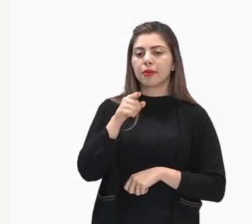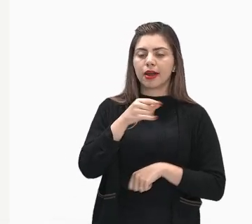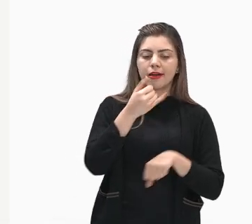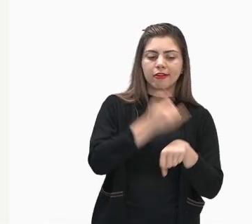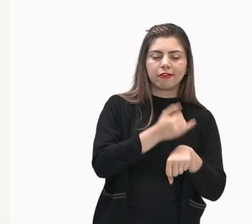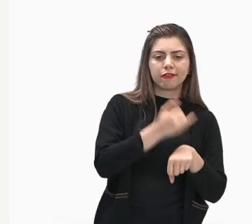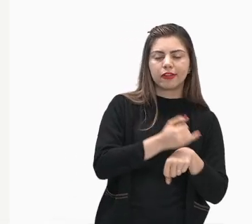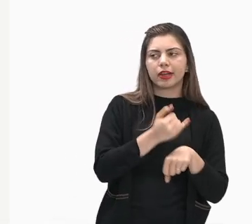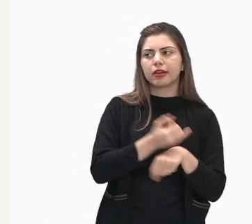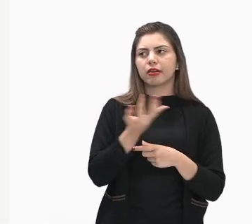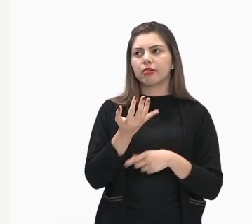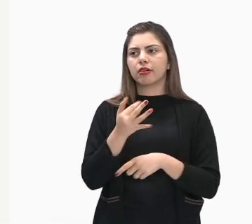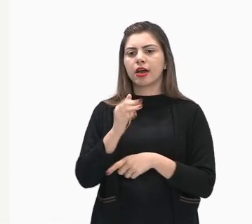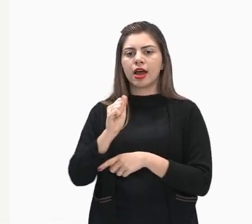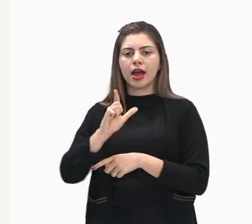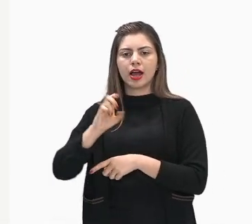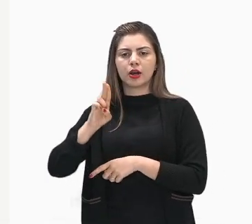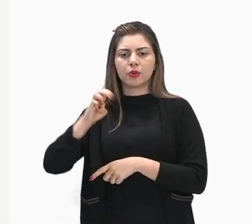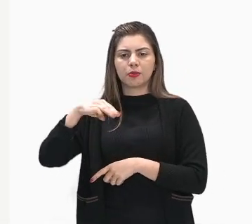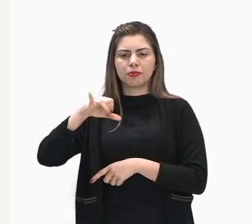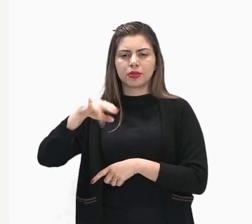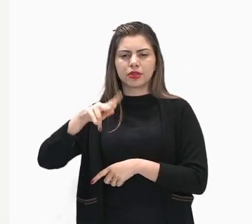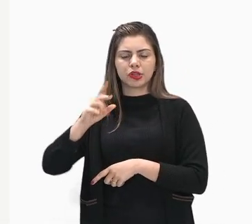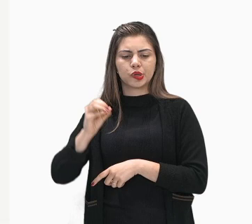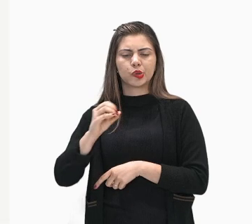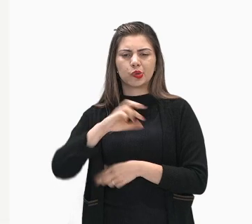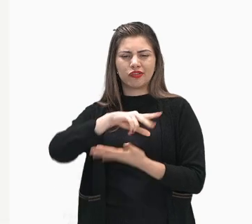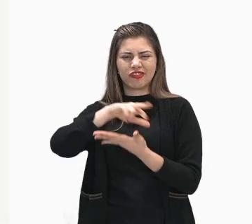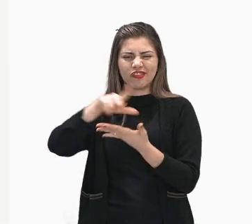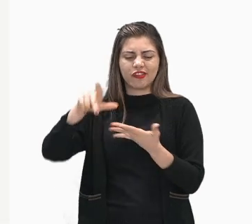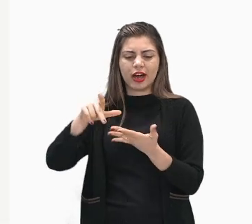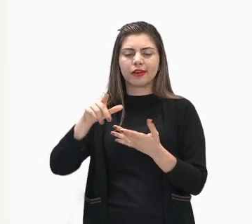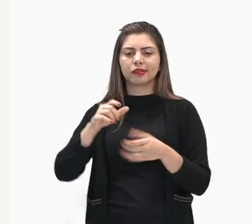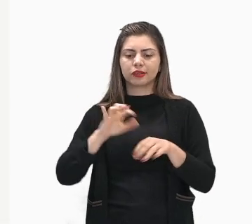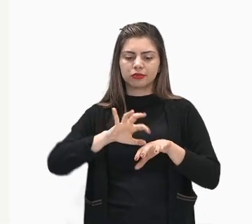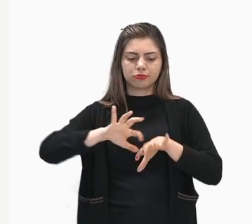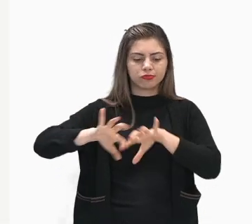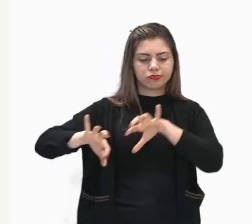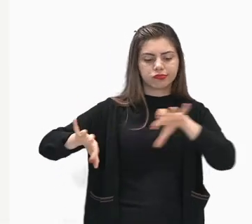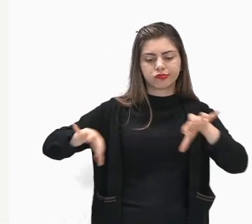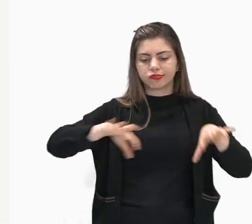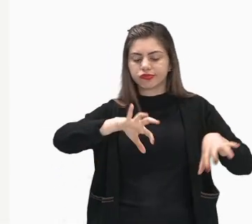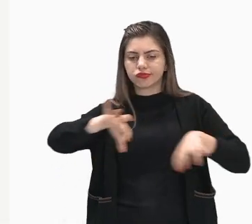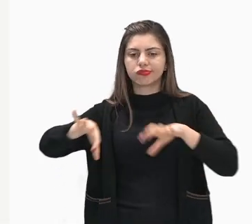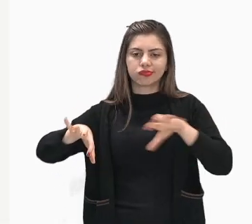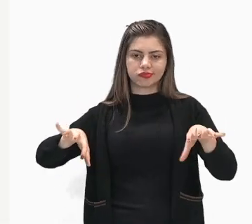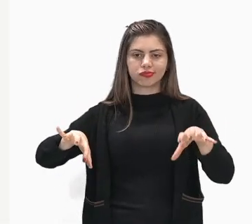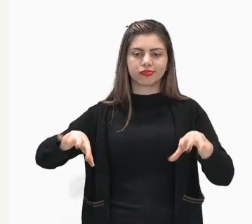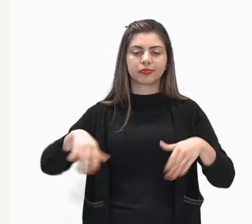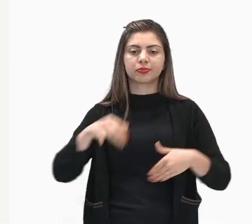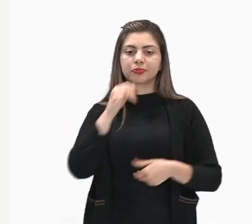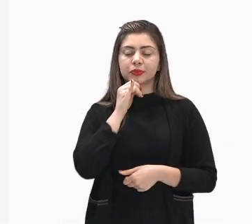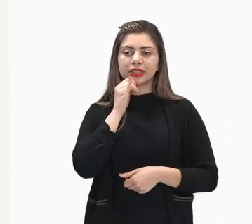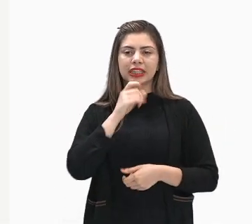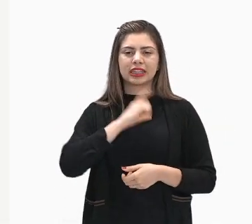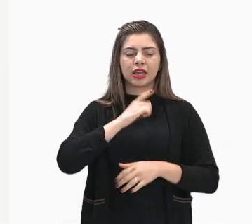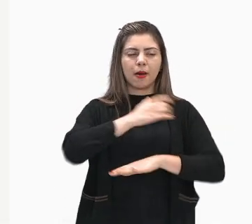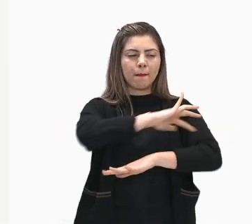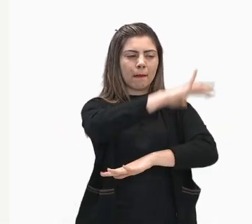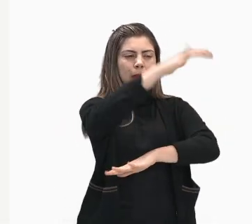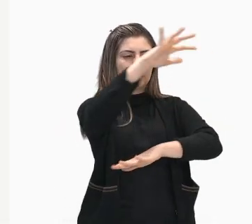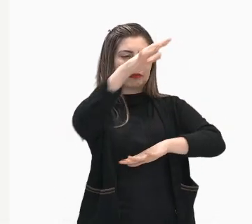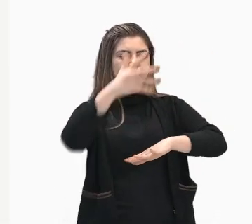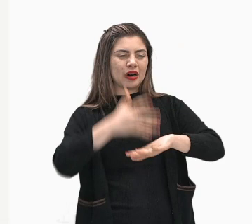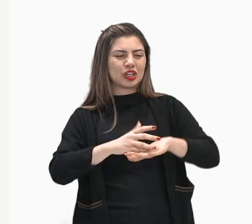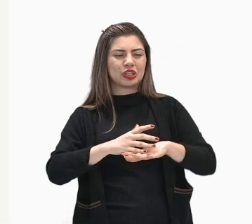e de outros metais. Porque como é que eu vou separar, por exemplo, eu tenho uma pilha de um monte de ferro velho